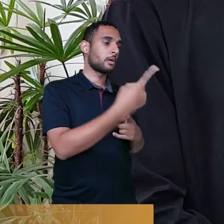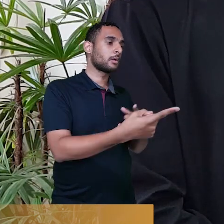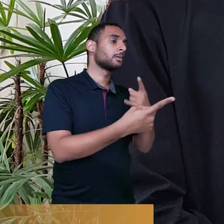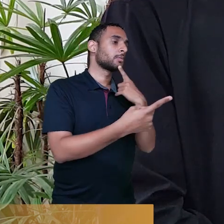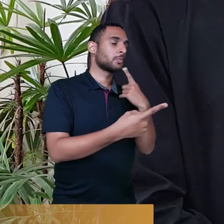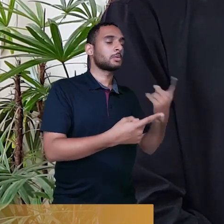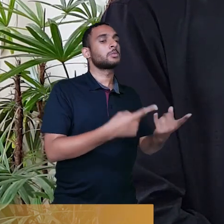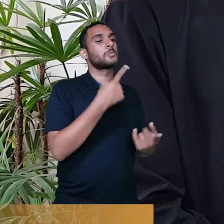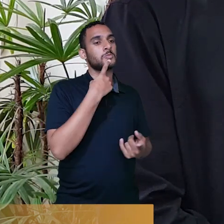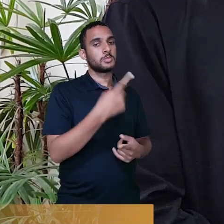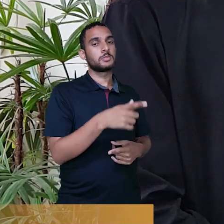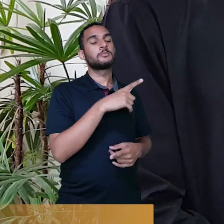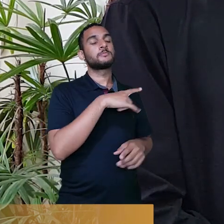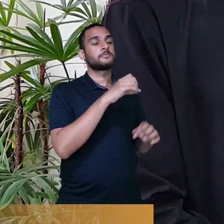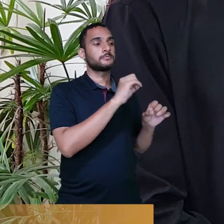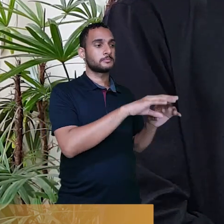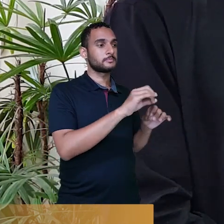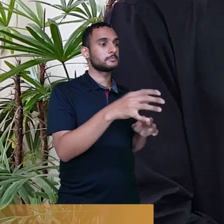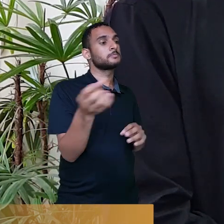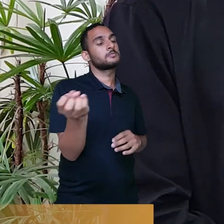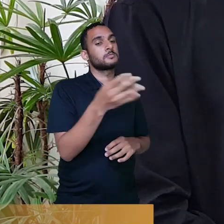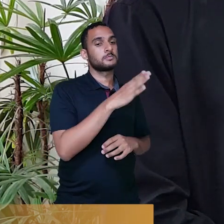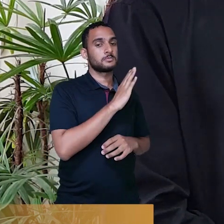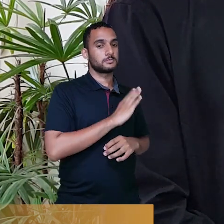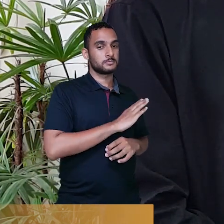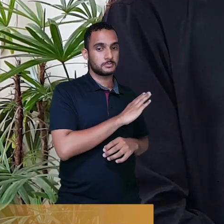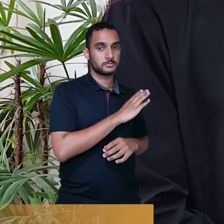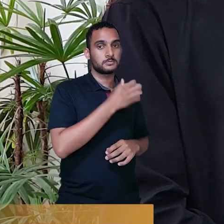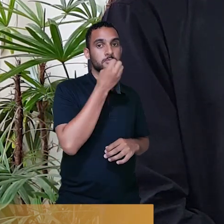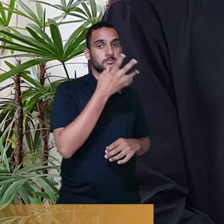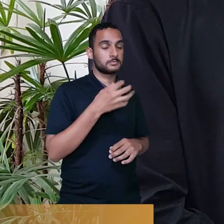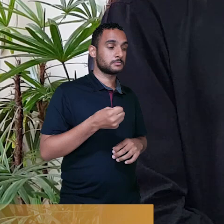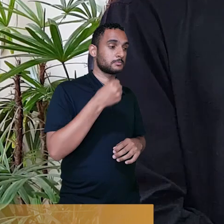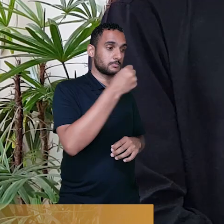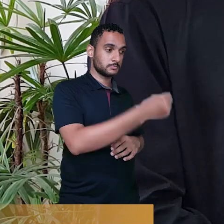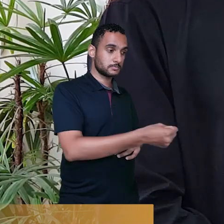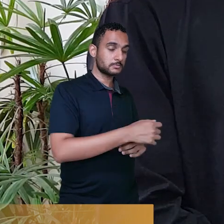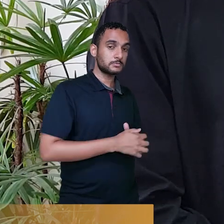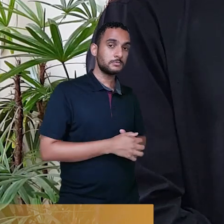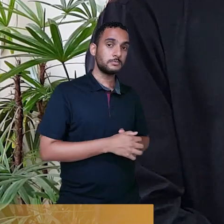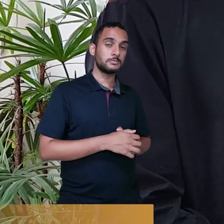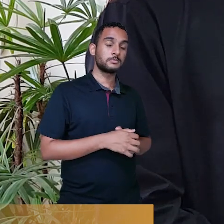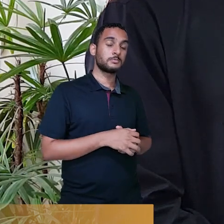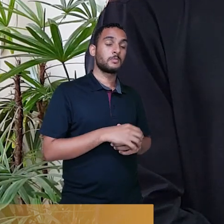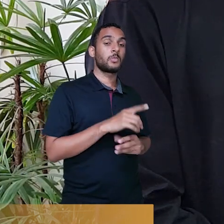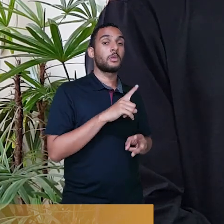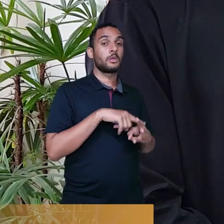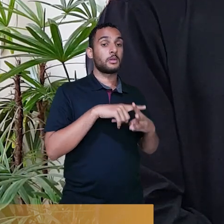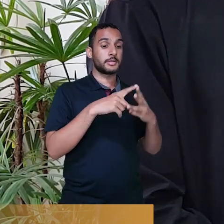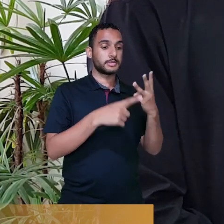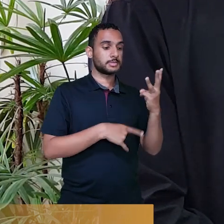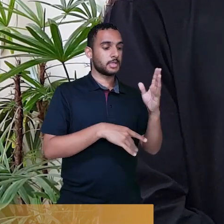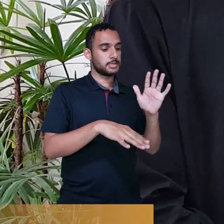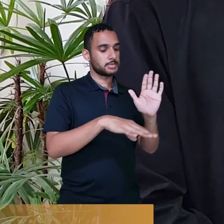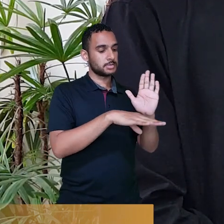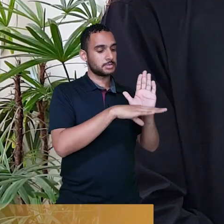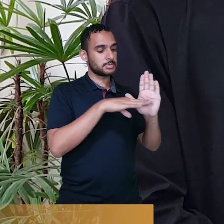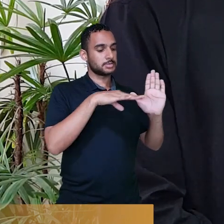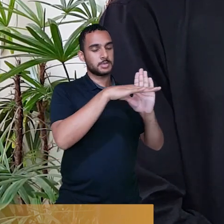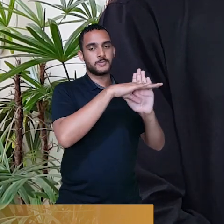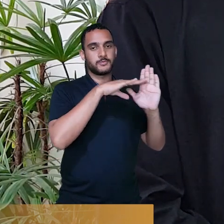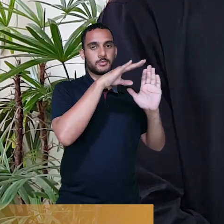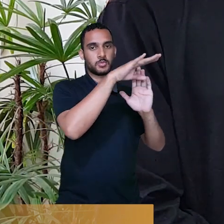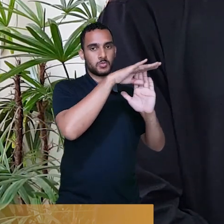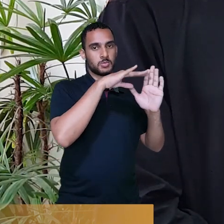todo ano não é que deu certo nós vamos ter essa formação para esses novos catequistas da catequese bom pastor são três